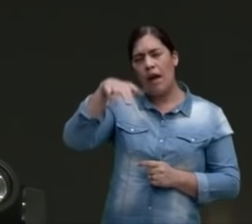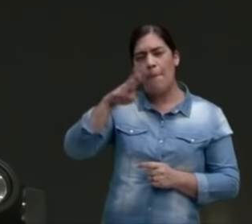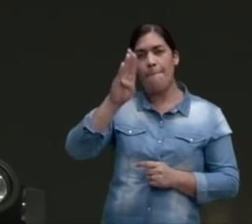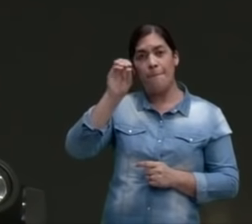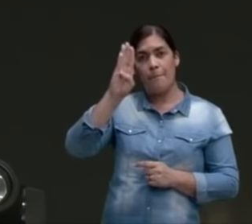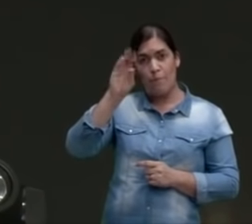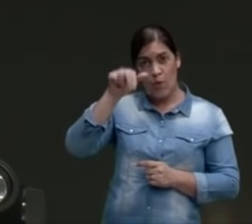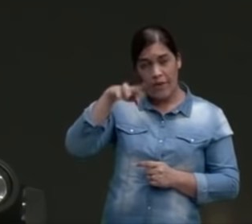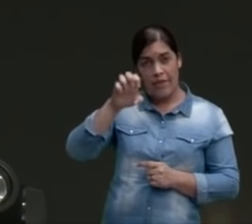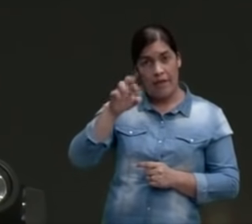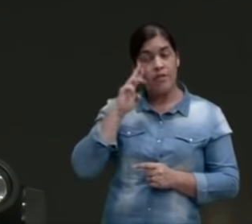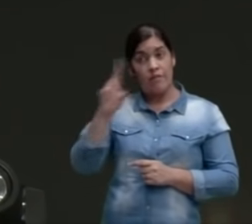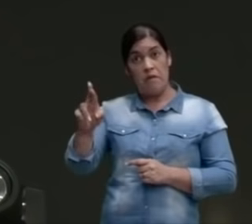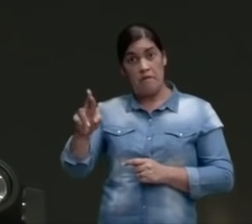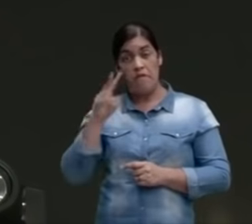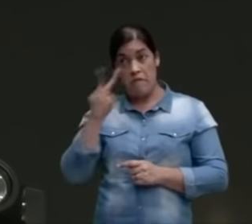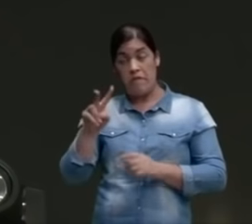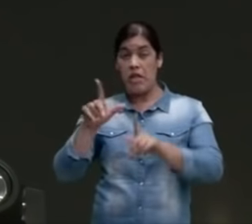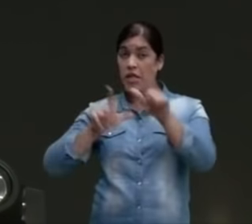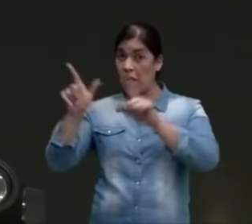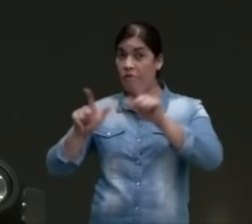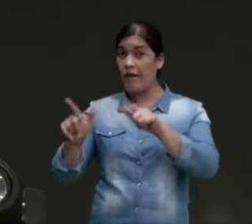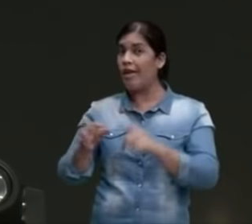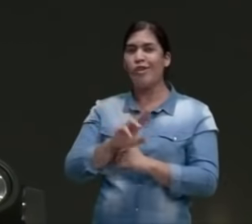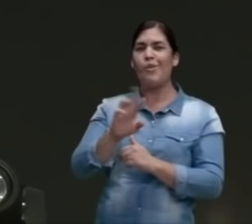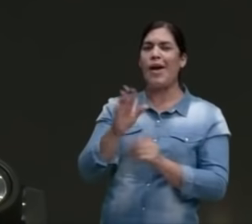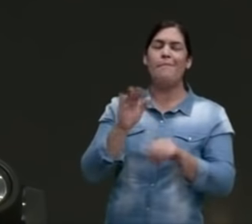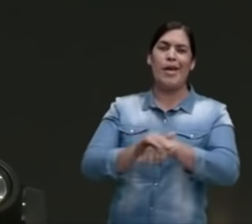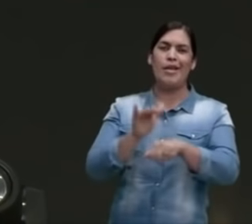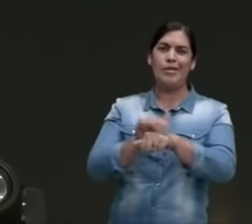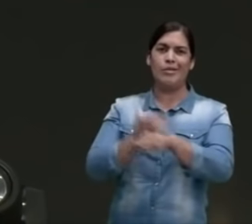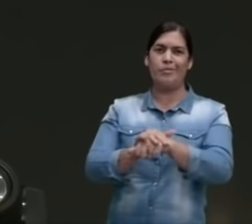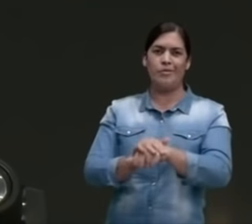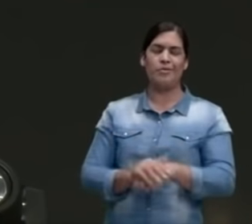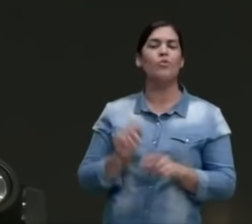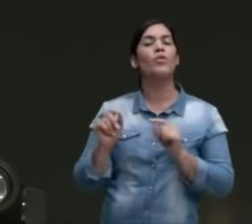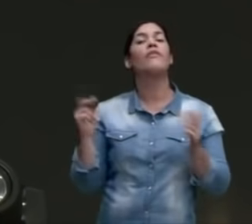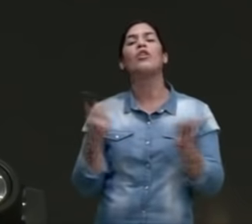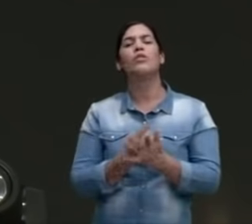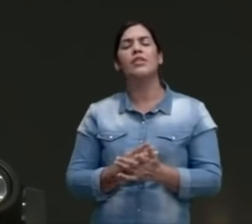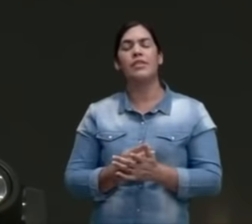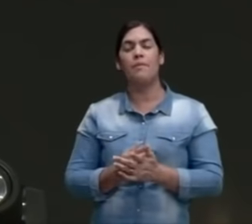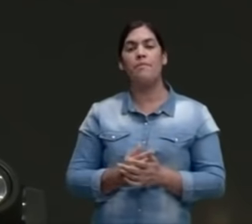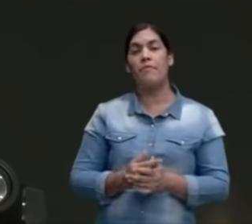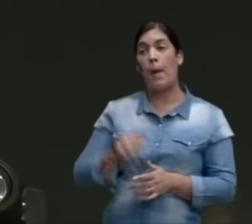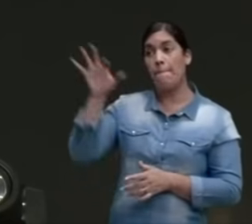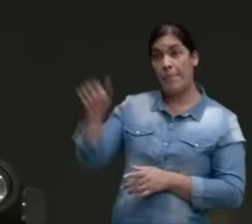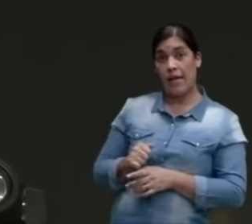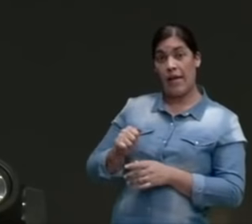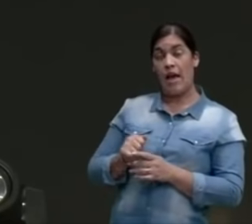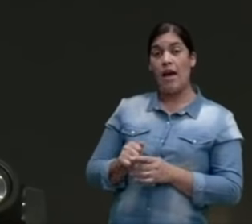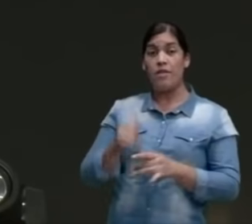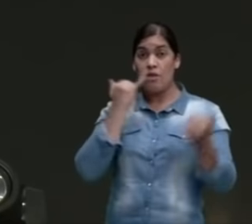boca dele, está usando os gestos, expressões. E como que ele vai fazer? Ele vai pegar direto do Google a matéria que acabou de sair e